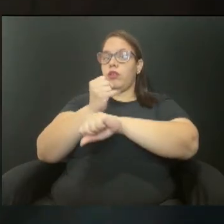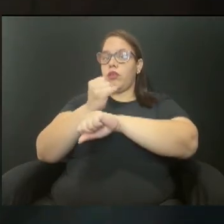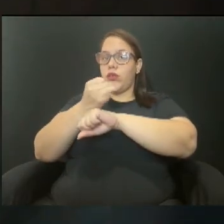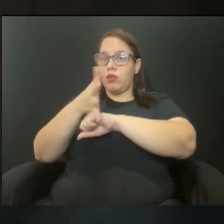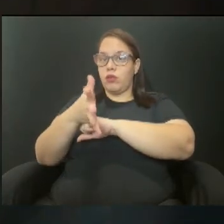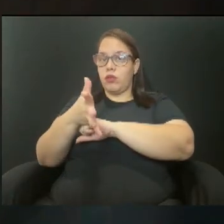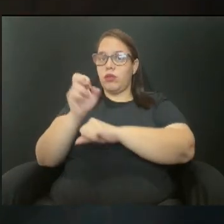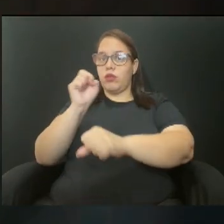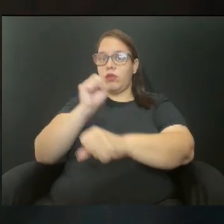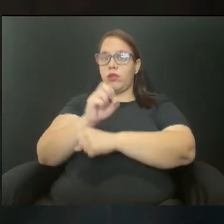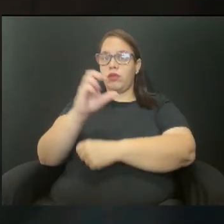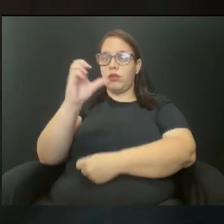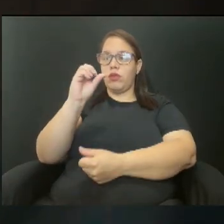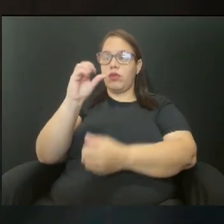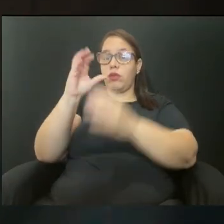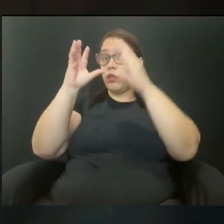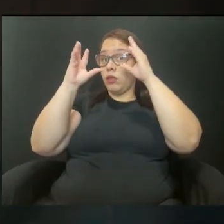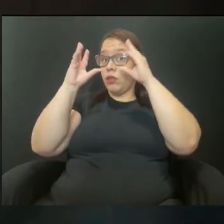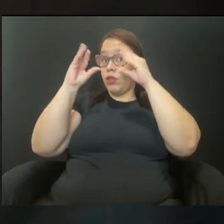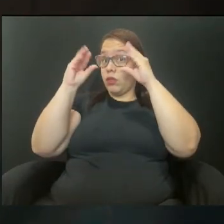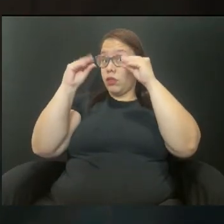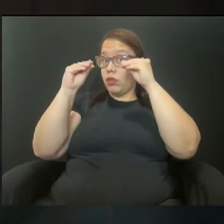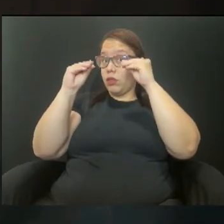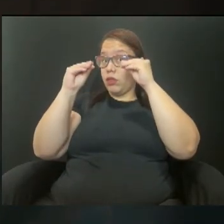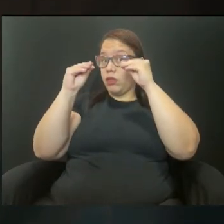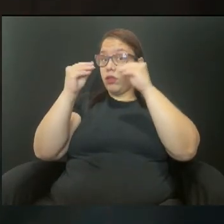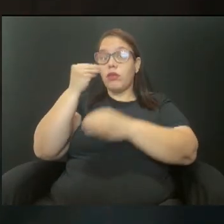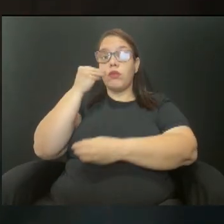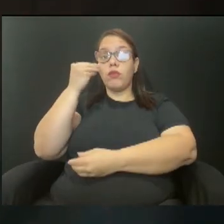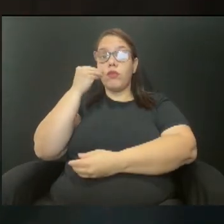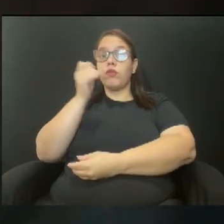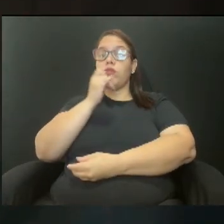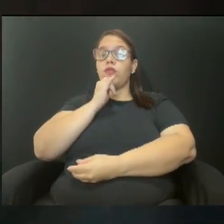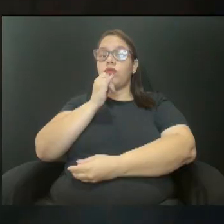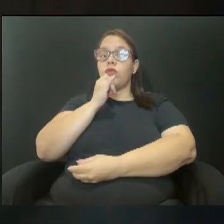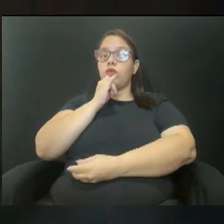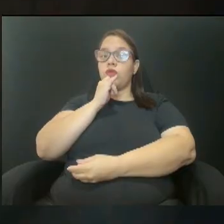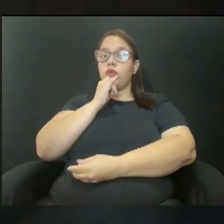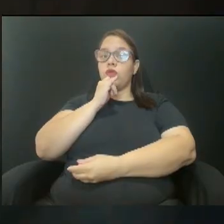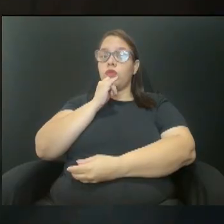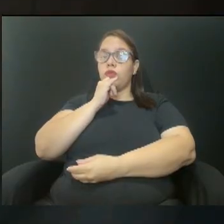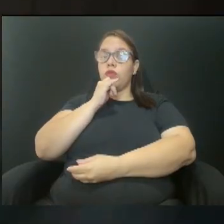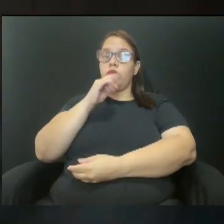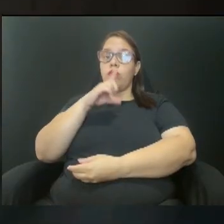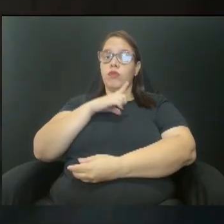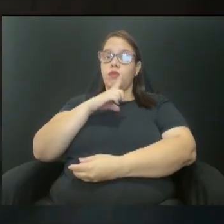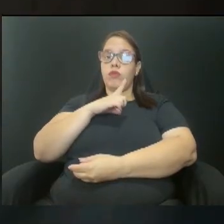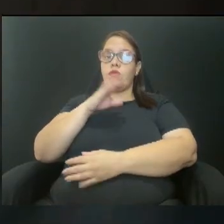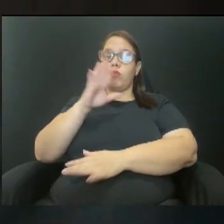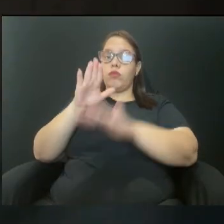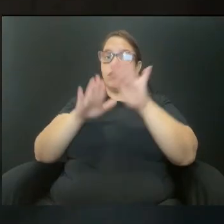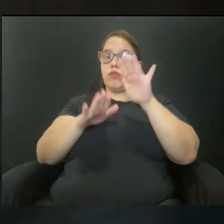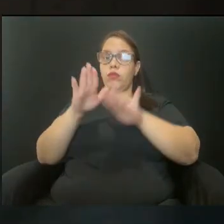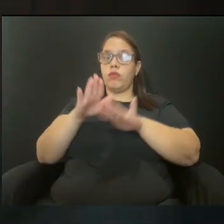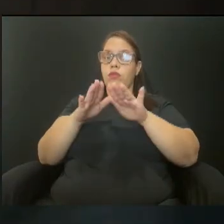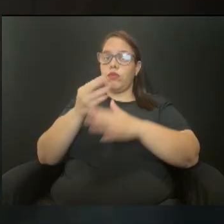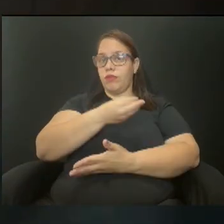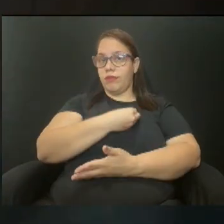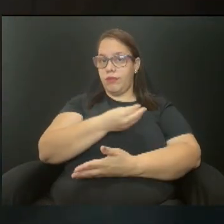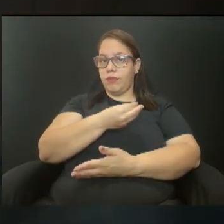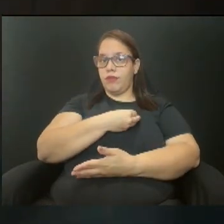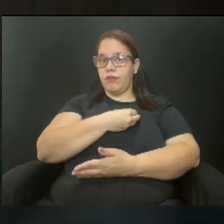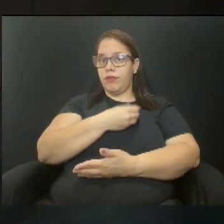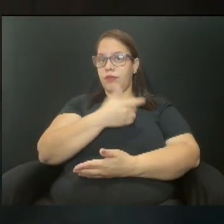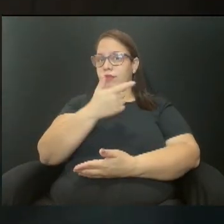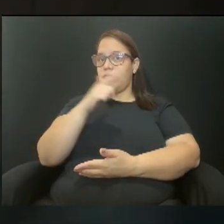da noite, para tentar, por exemplo, ter a mesma vida, mas já Sim. não tem mais a